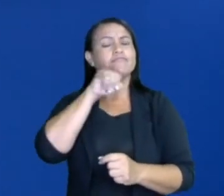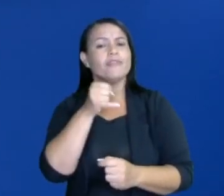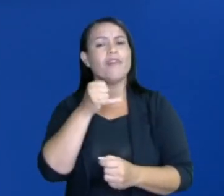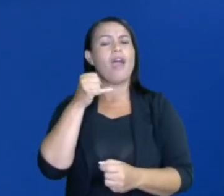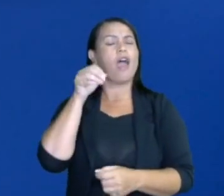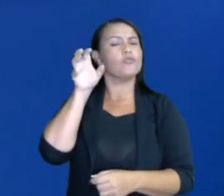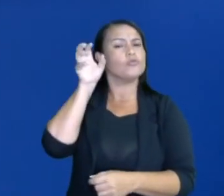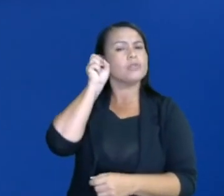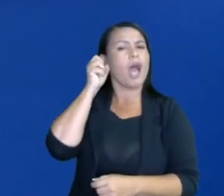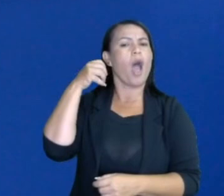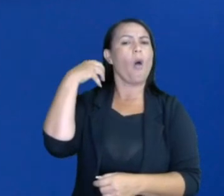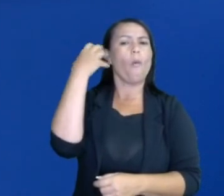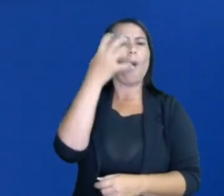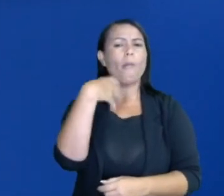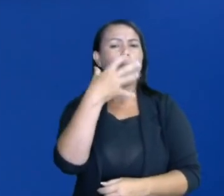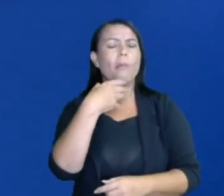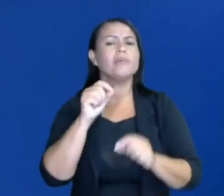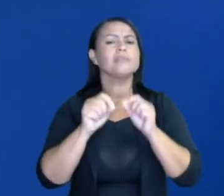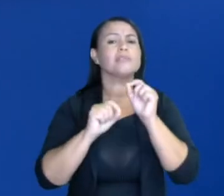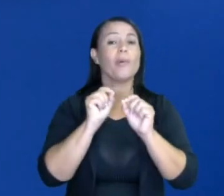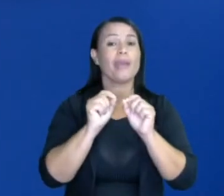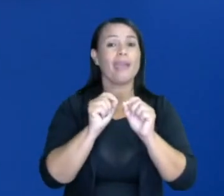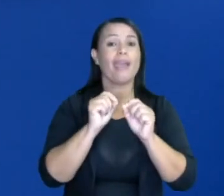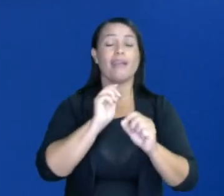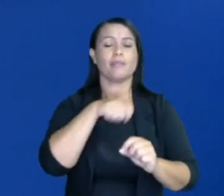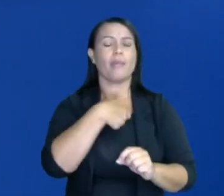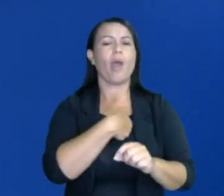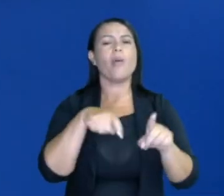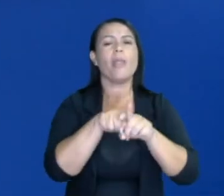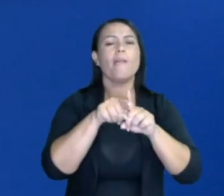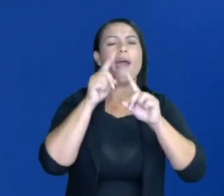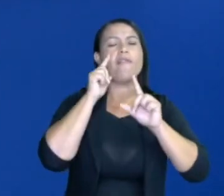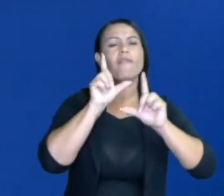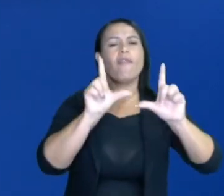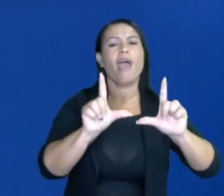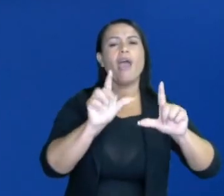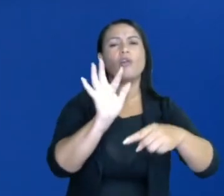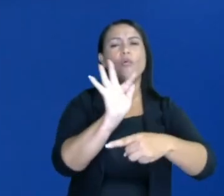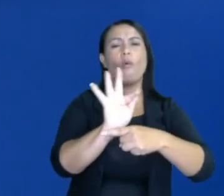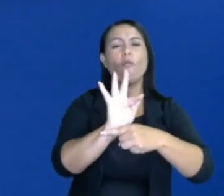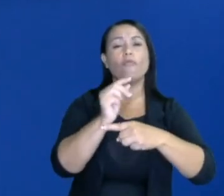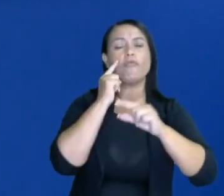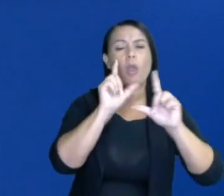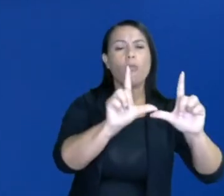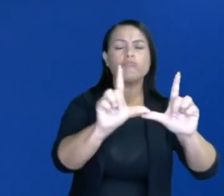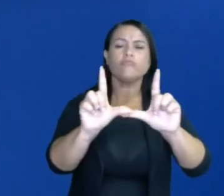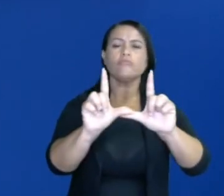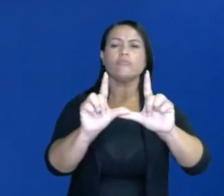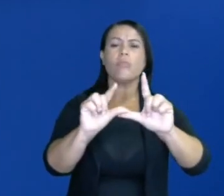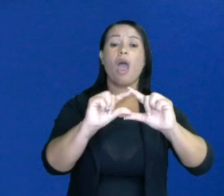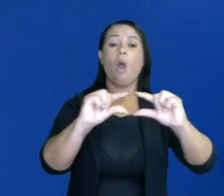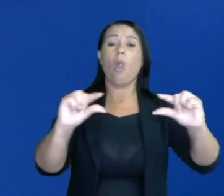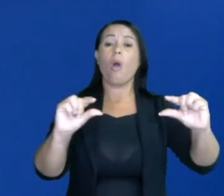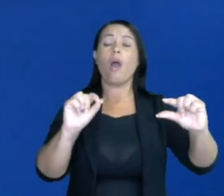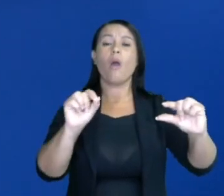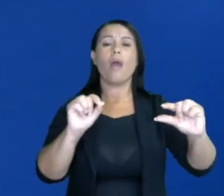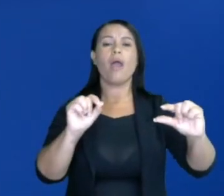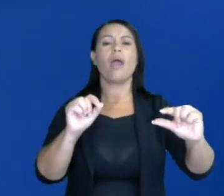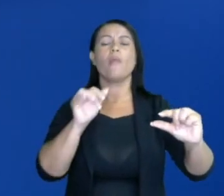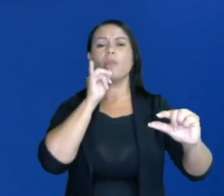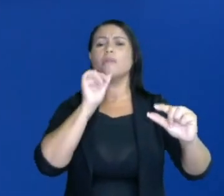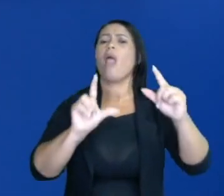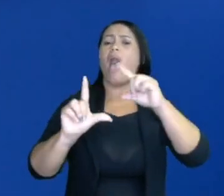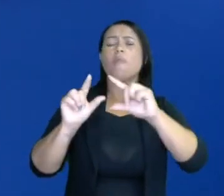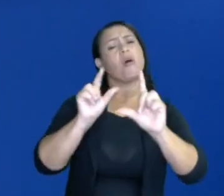em espanhol ou se estiver assistindo a um filme e conseguir, né, colocar o áudio lá em espanhol, mesmo que você bote